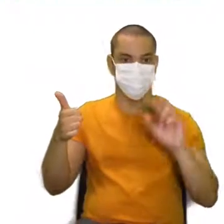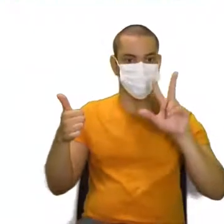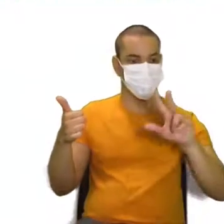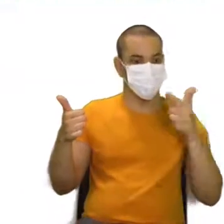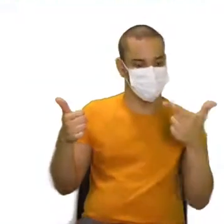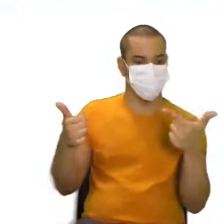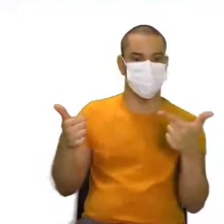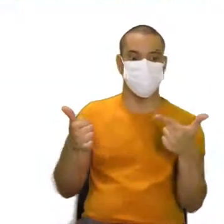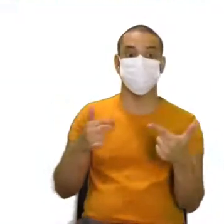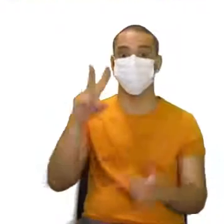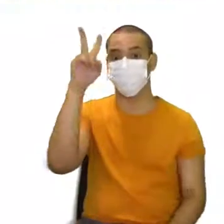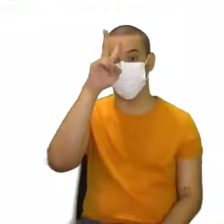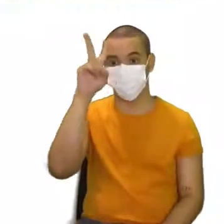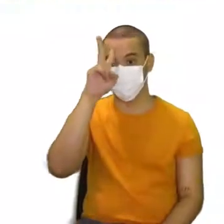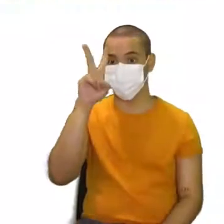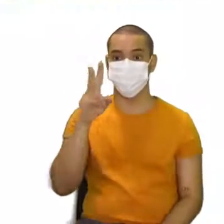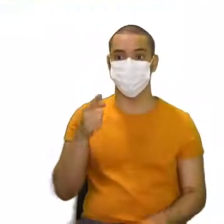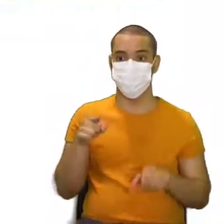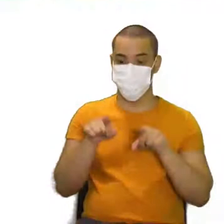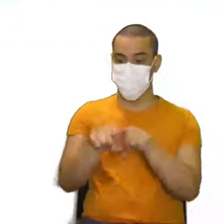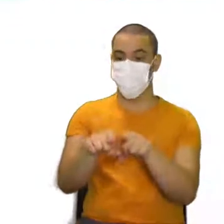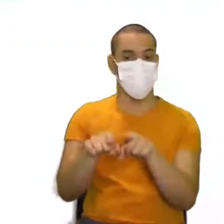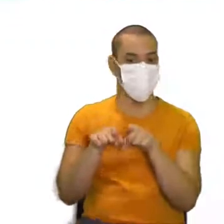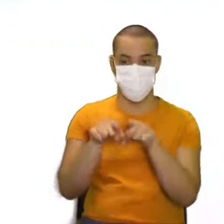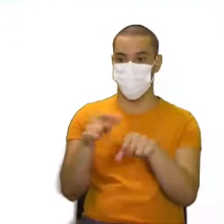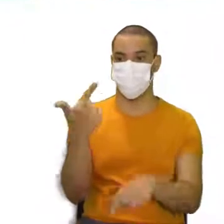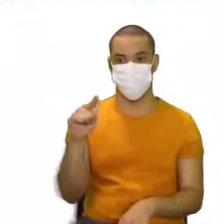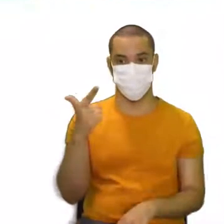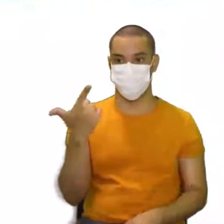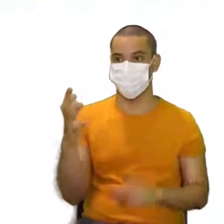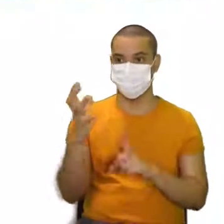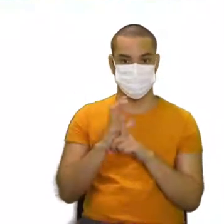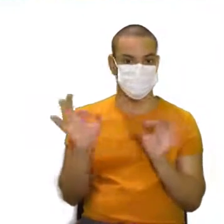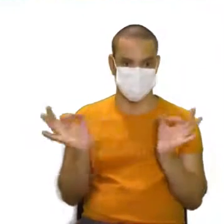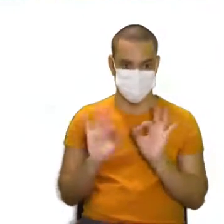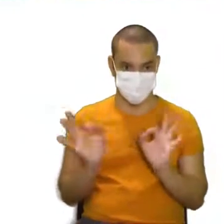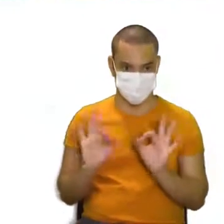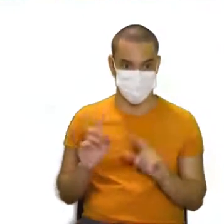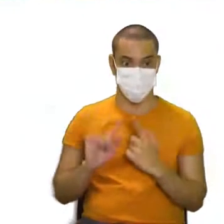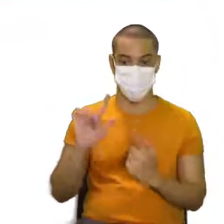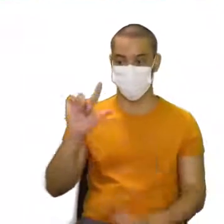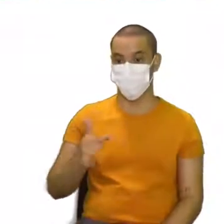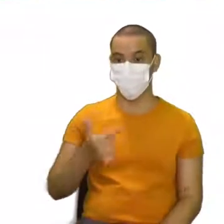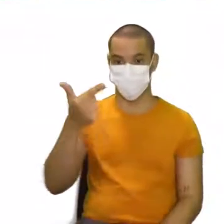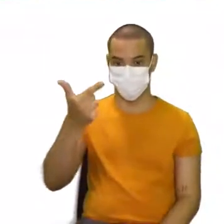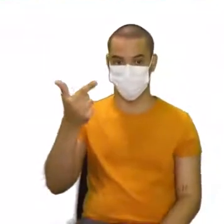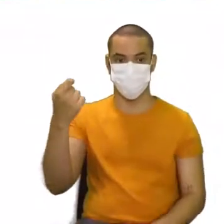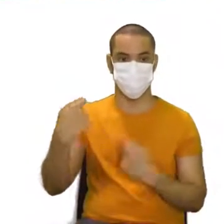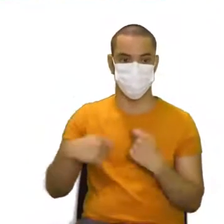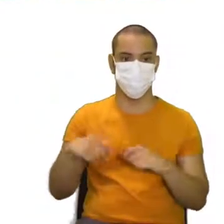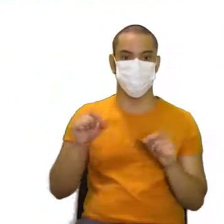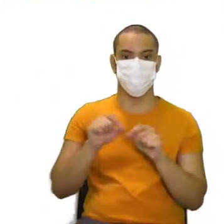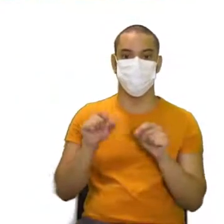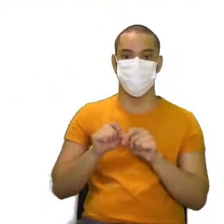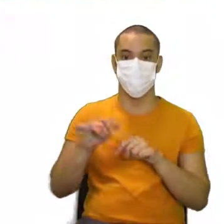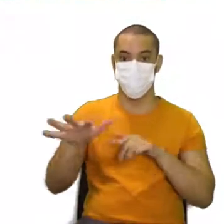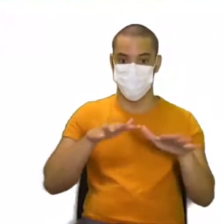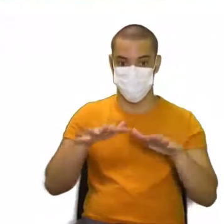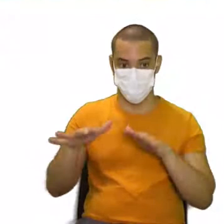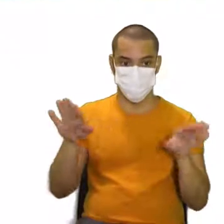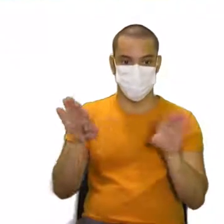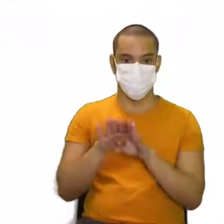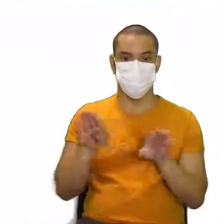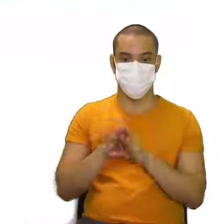retilíneo forma lembra paralelo não afeta em nada a segunda tem de executar um movimento circular e